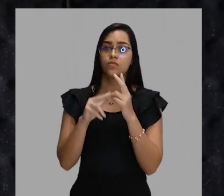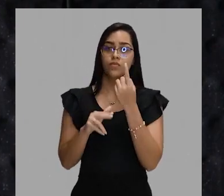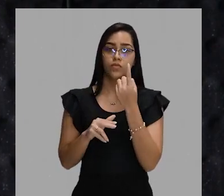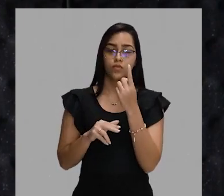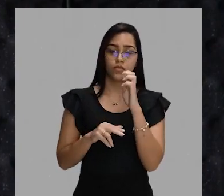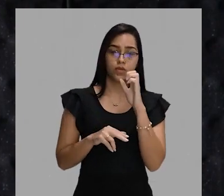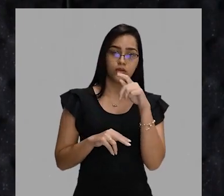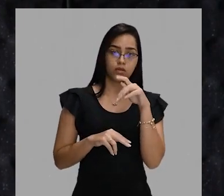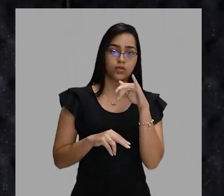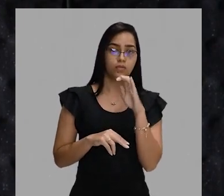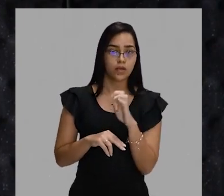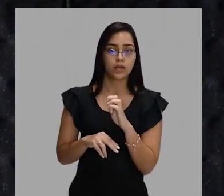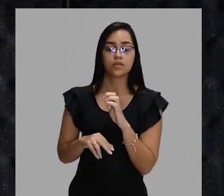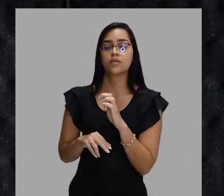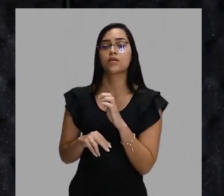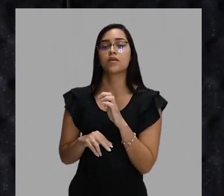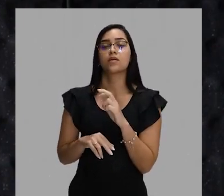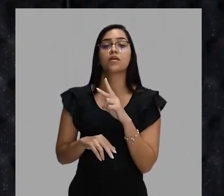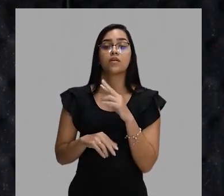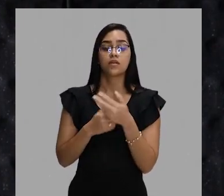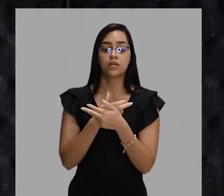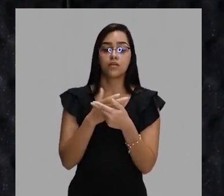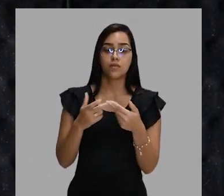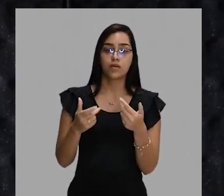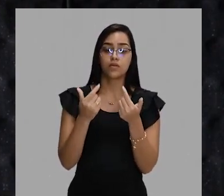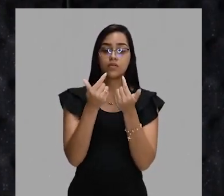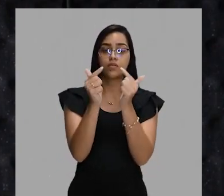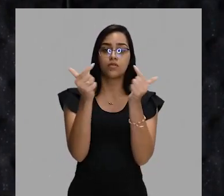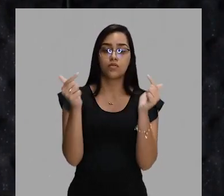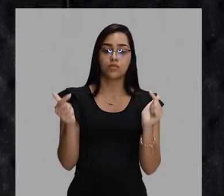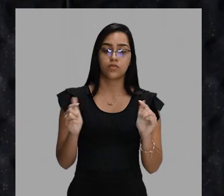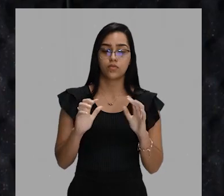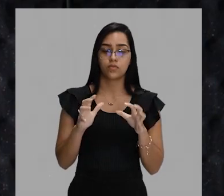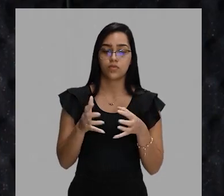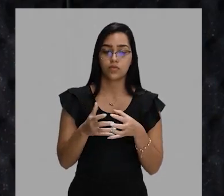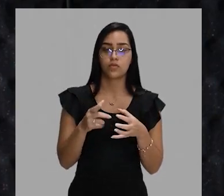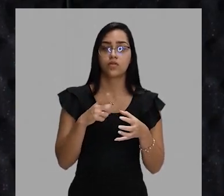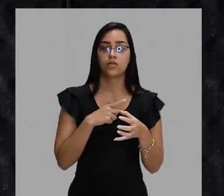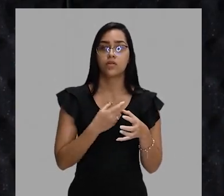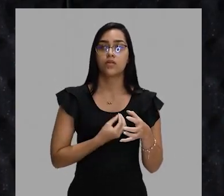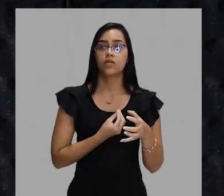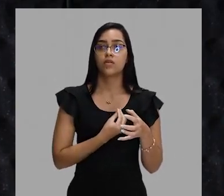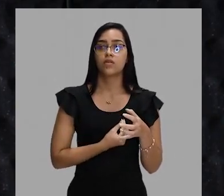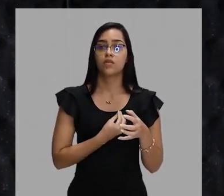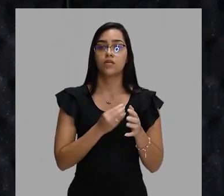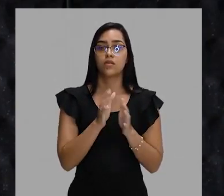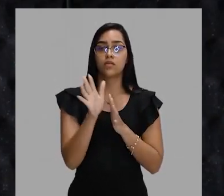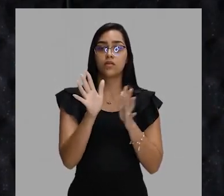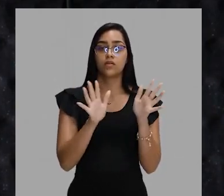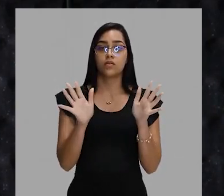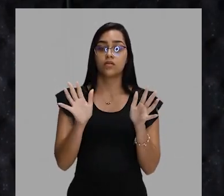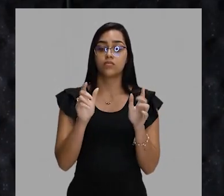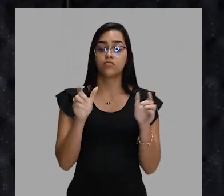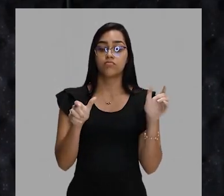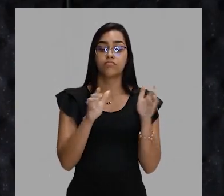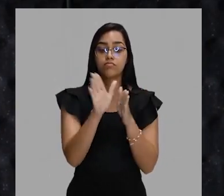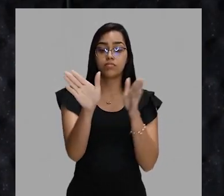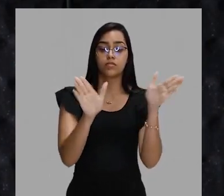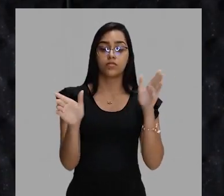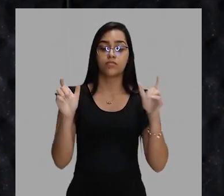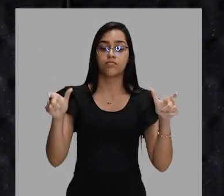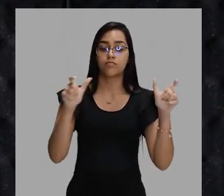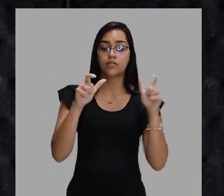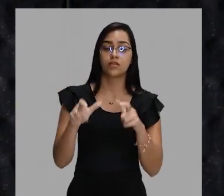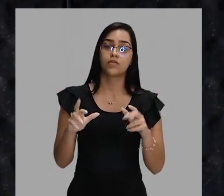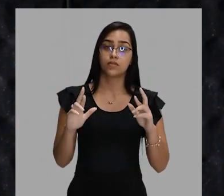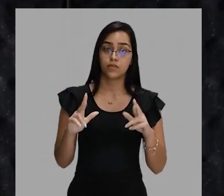única espécie e que vários indivíduos desse grupo teriam ido viver em ambientes diferentes. E